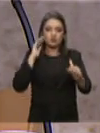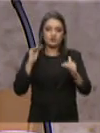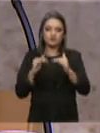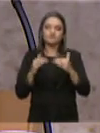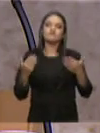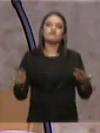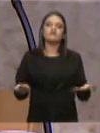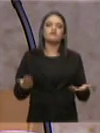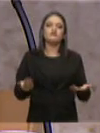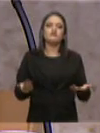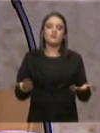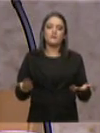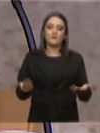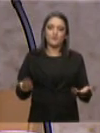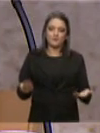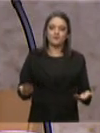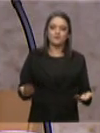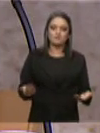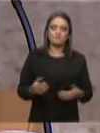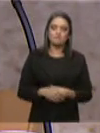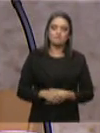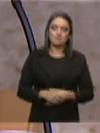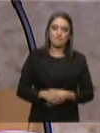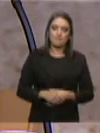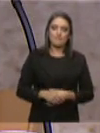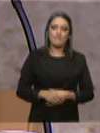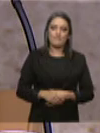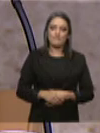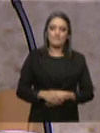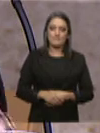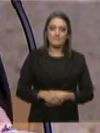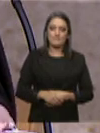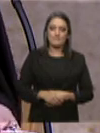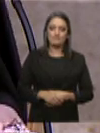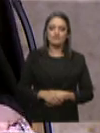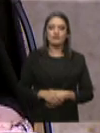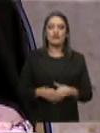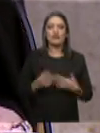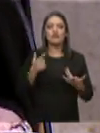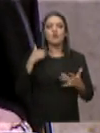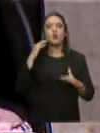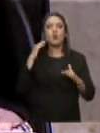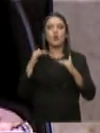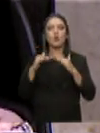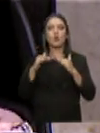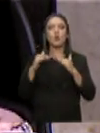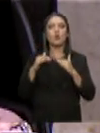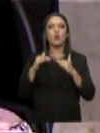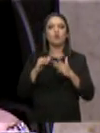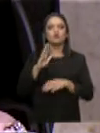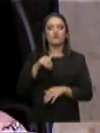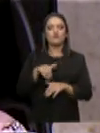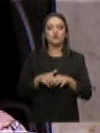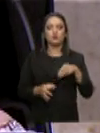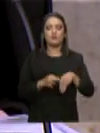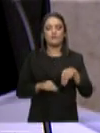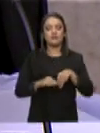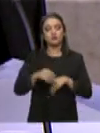acompanho a posição no tópico do ministro Luiz Roberto Barroso.